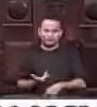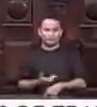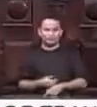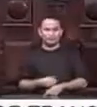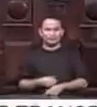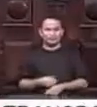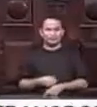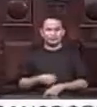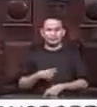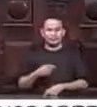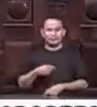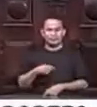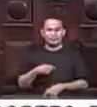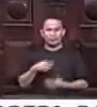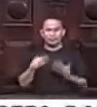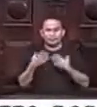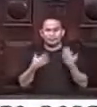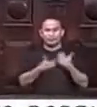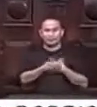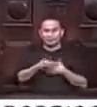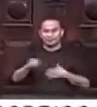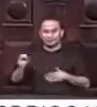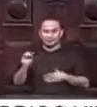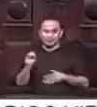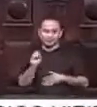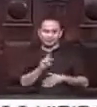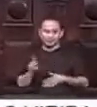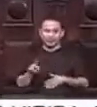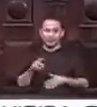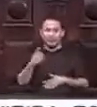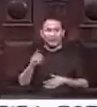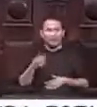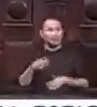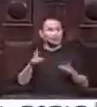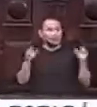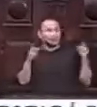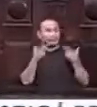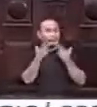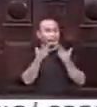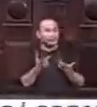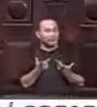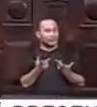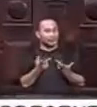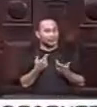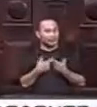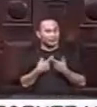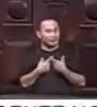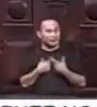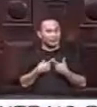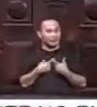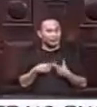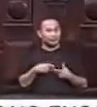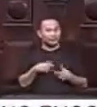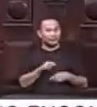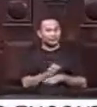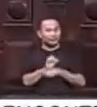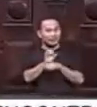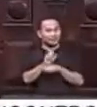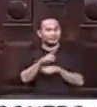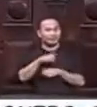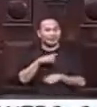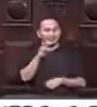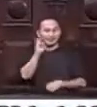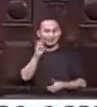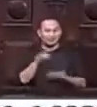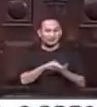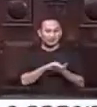equivalente a 100 professores. É disso que a gente está falando. O estado gasta com 5 secretários uma média